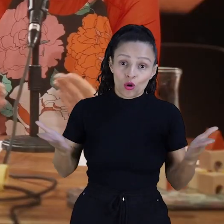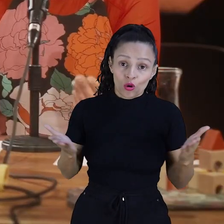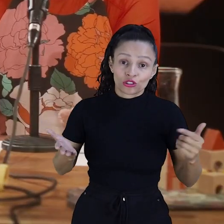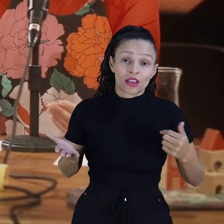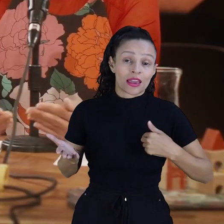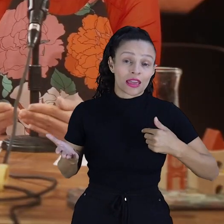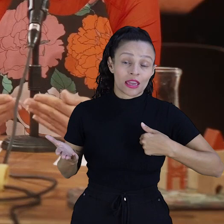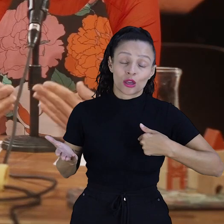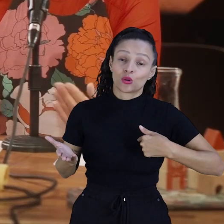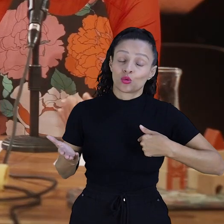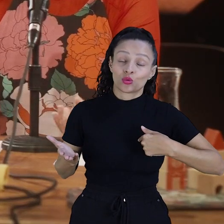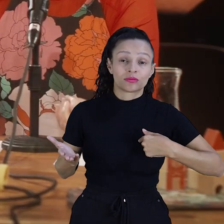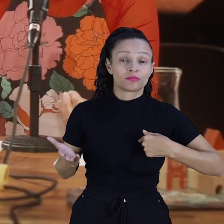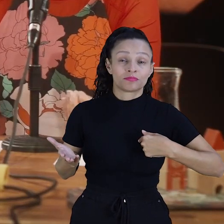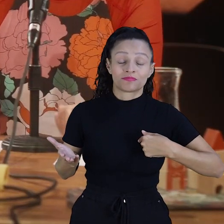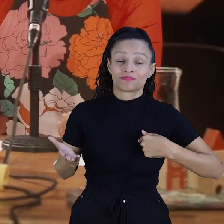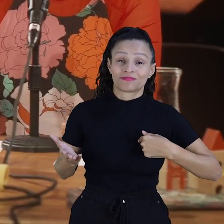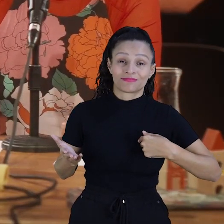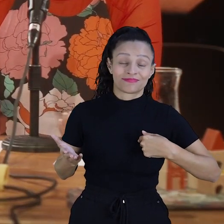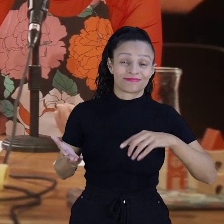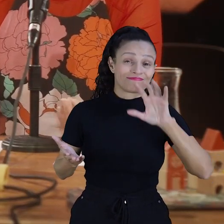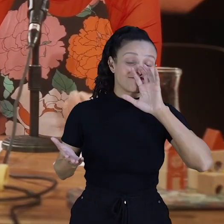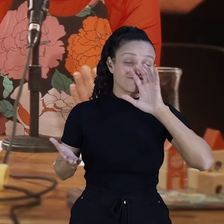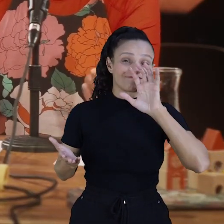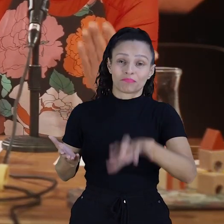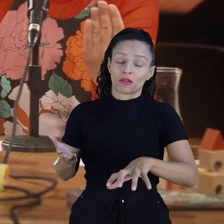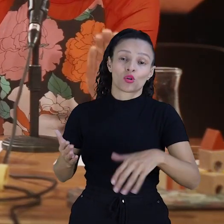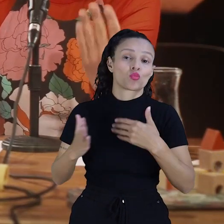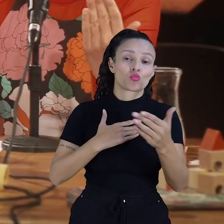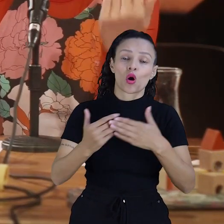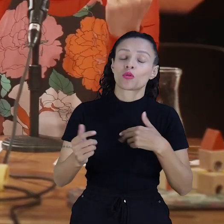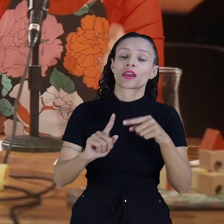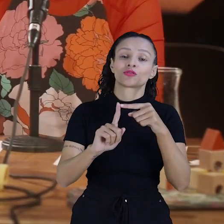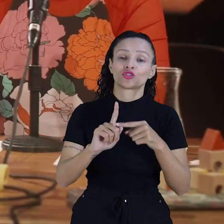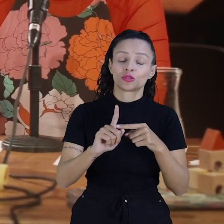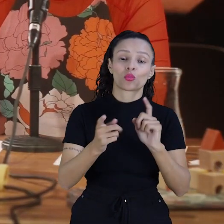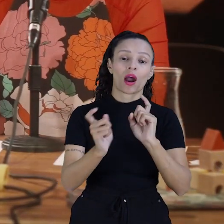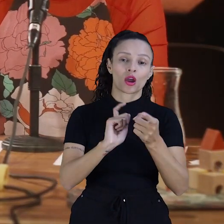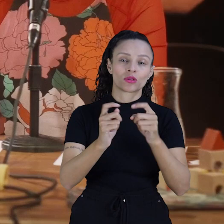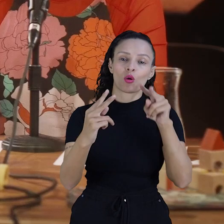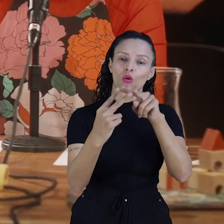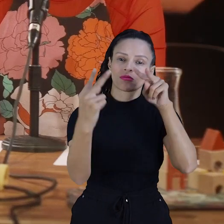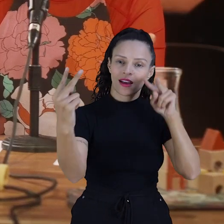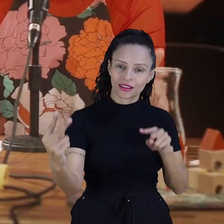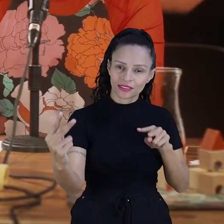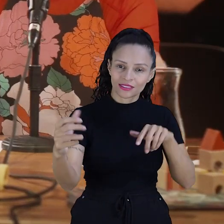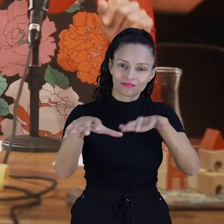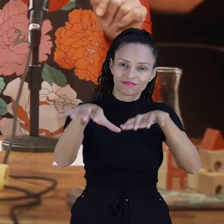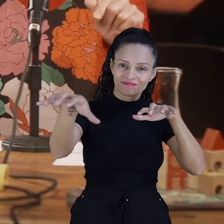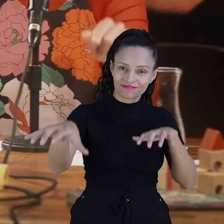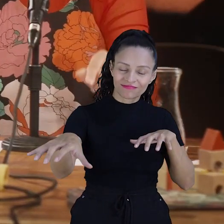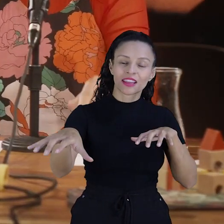hoje eu tenho muito pavor de qualquer tipo de reunião online, onde você tenha que ligar um